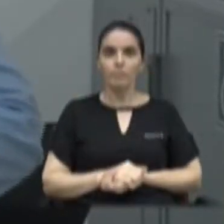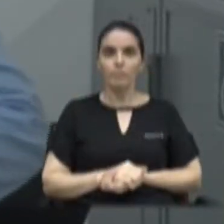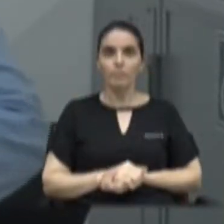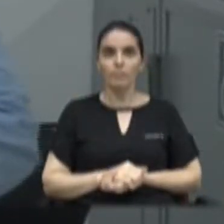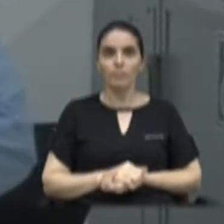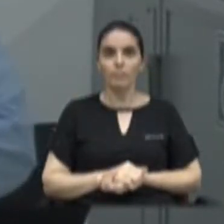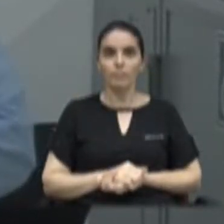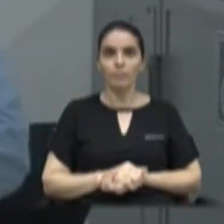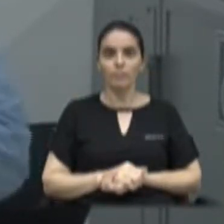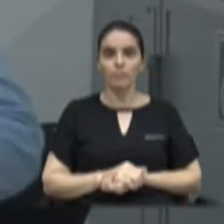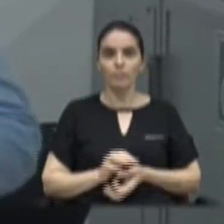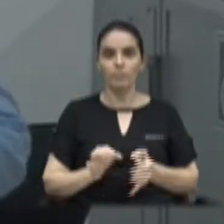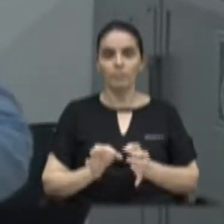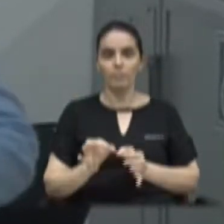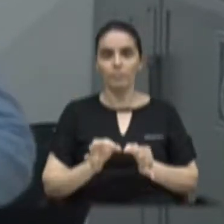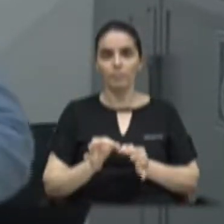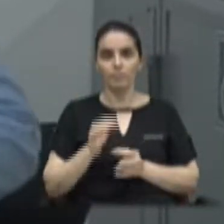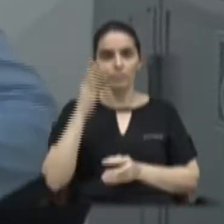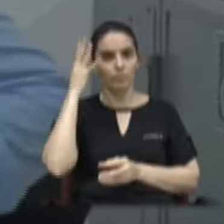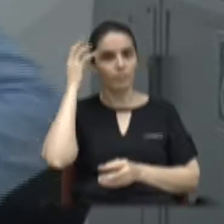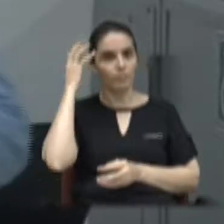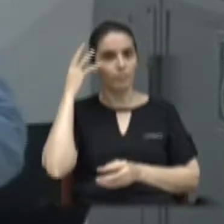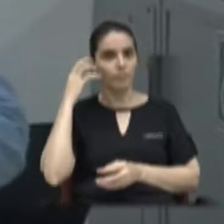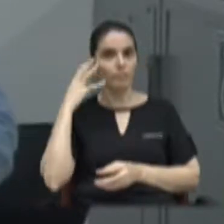Esse projeto da Lu,